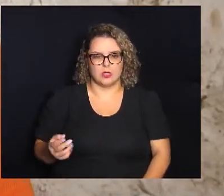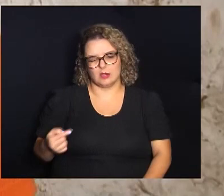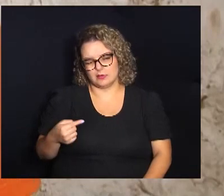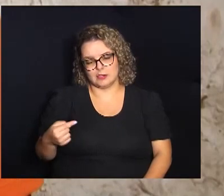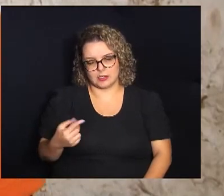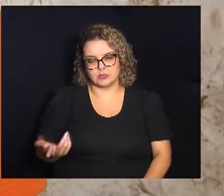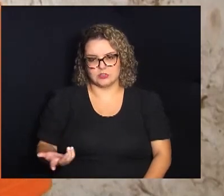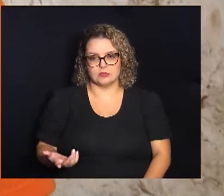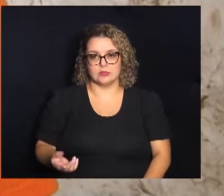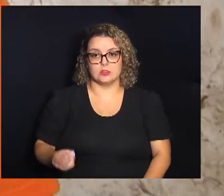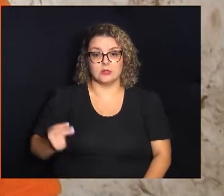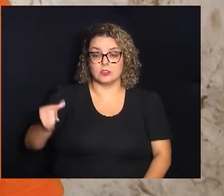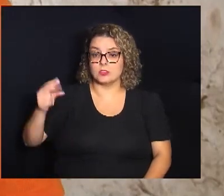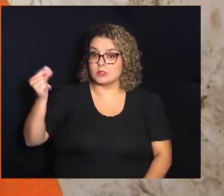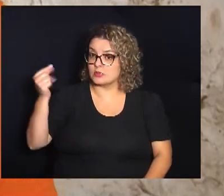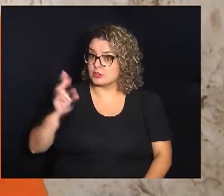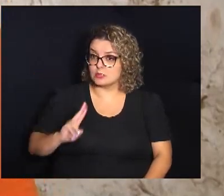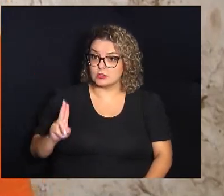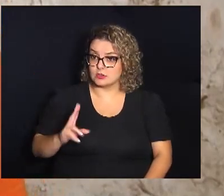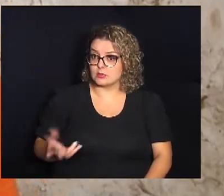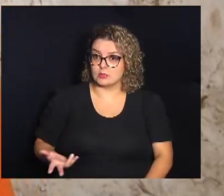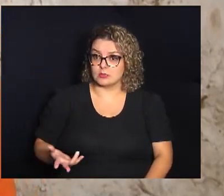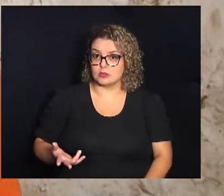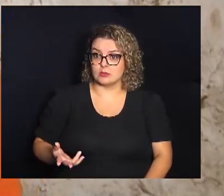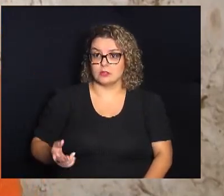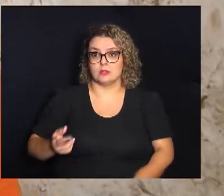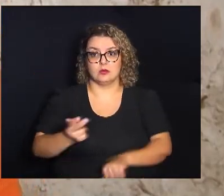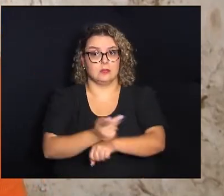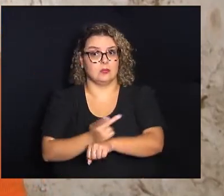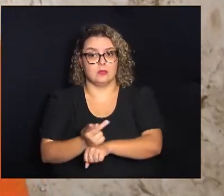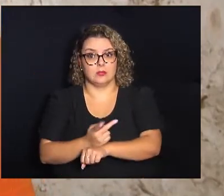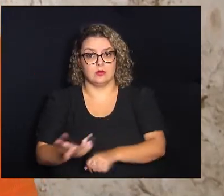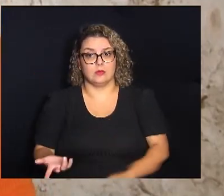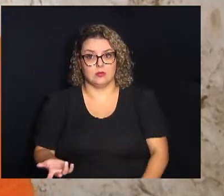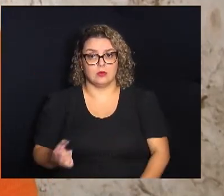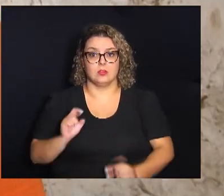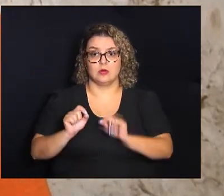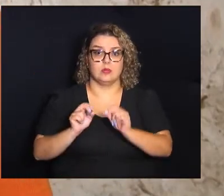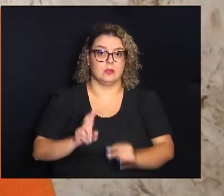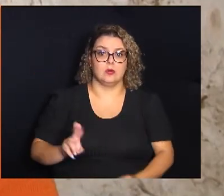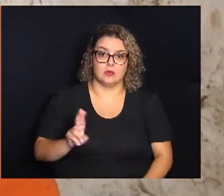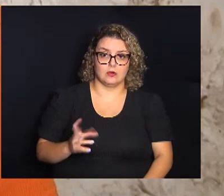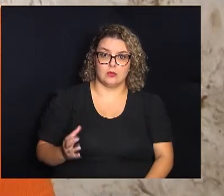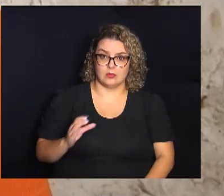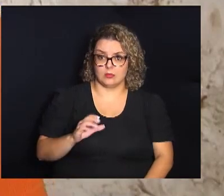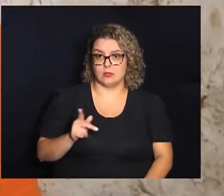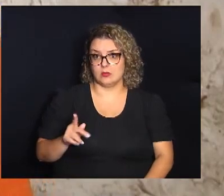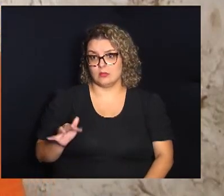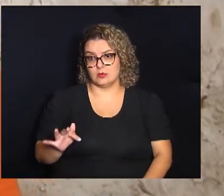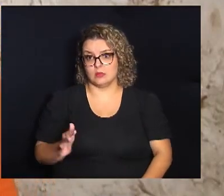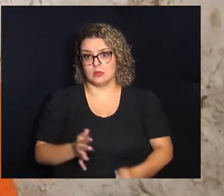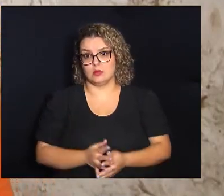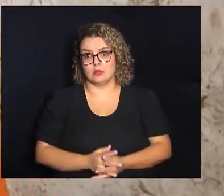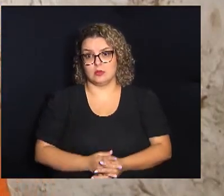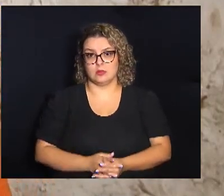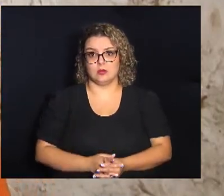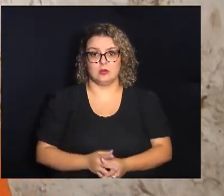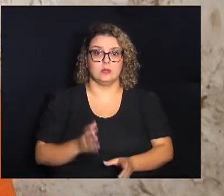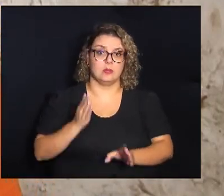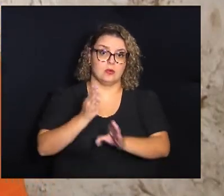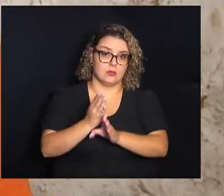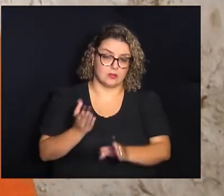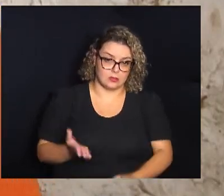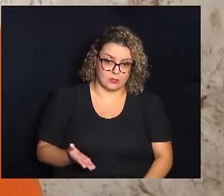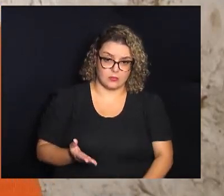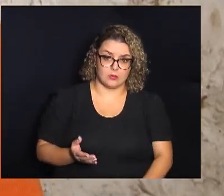utilizado. E a gente foi procurar, né? Quem que tinha utilizado o meu CPF. E aí descobrimos que foi